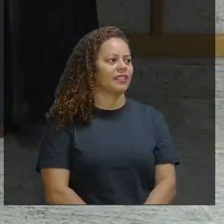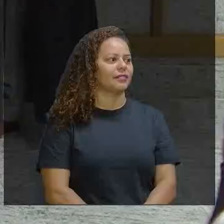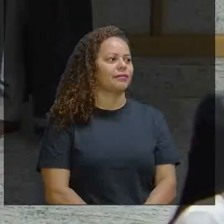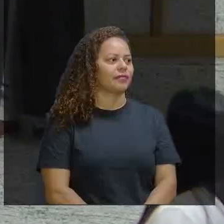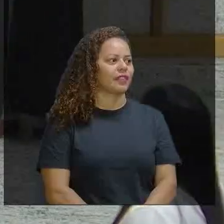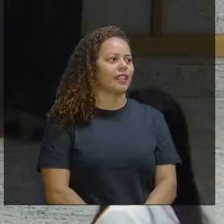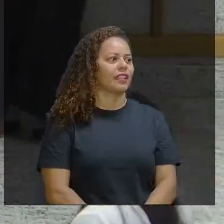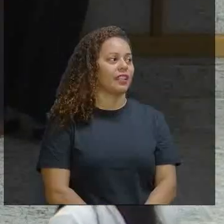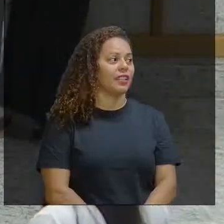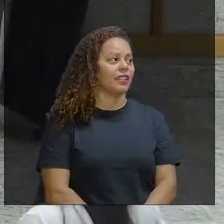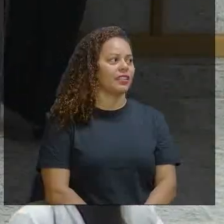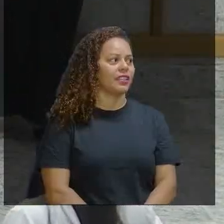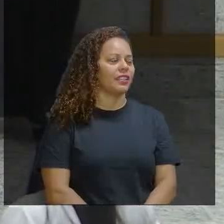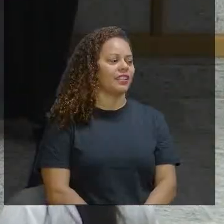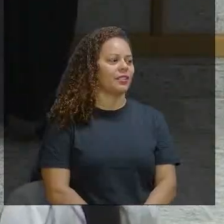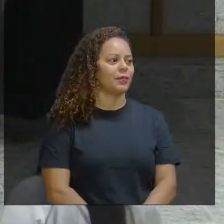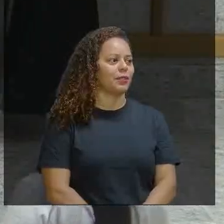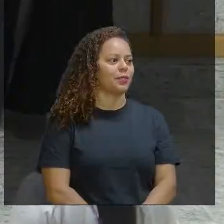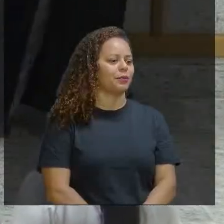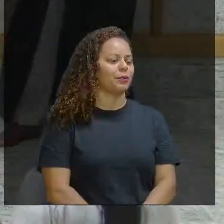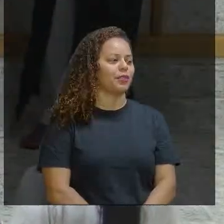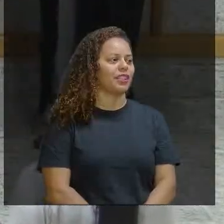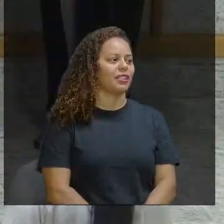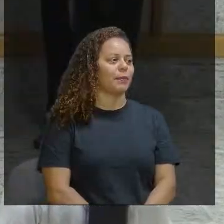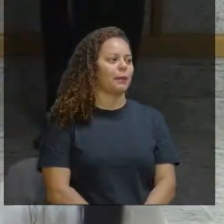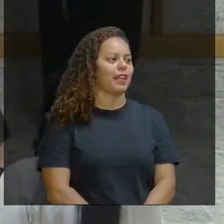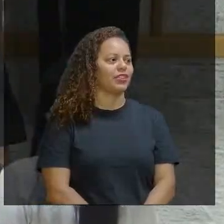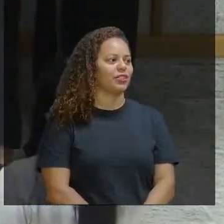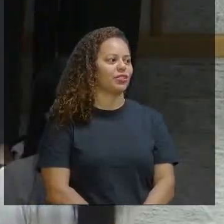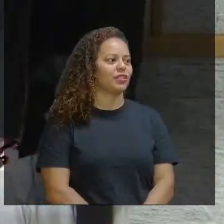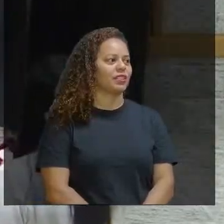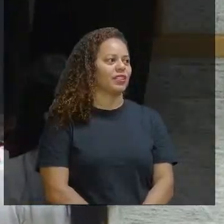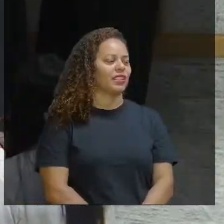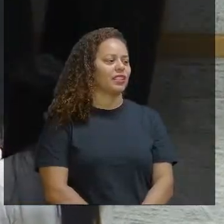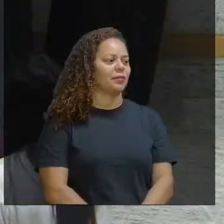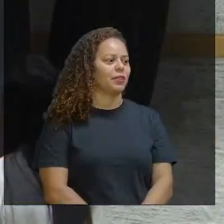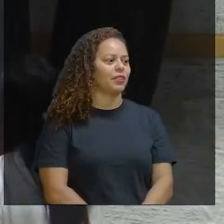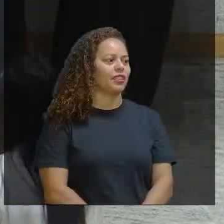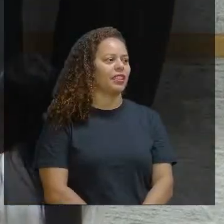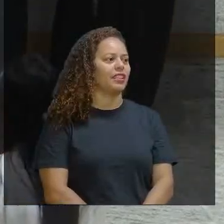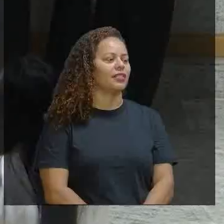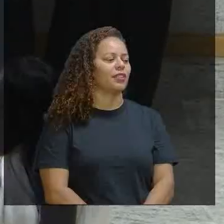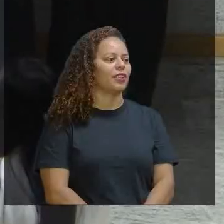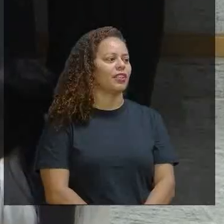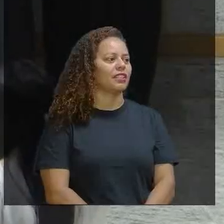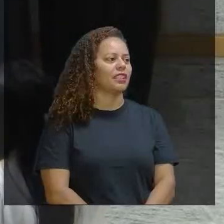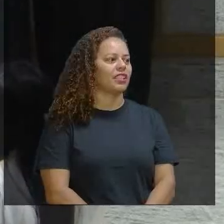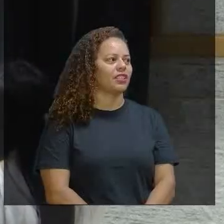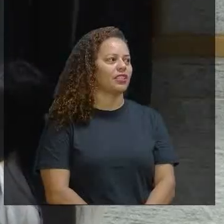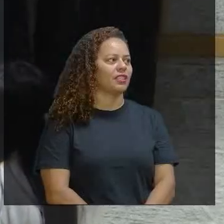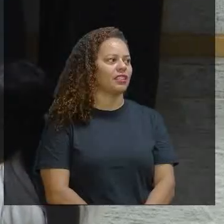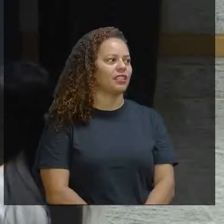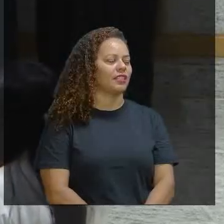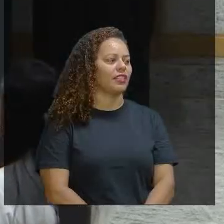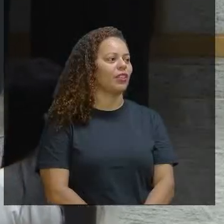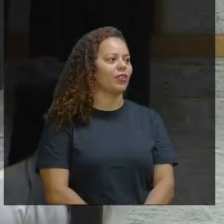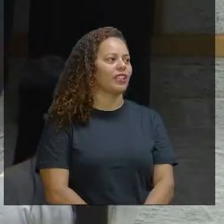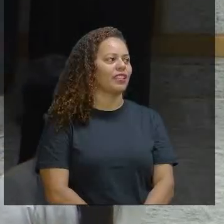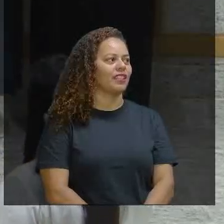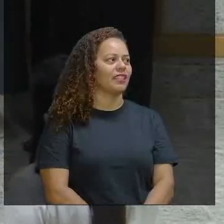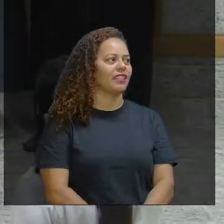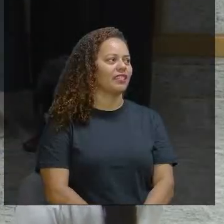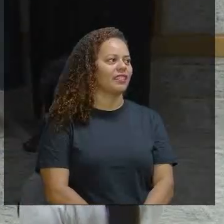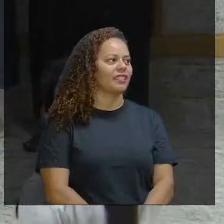também cumprimenta. Juiz Galiano 6, juiz Agostinho Silvério, cumprimenta a senhora